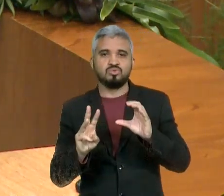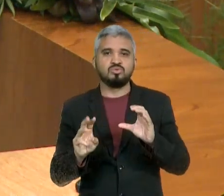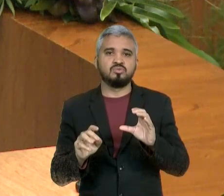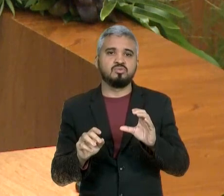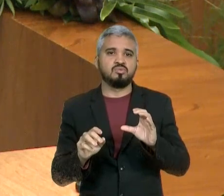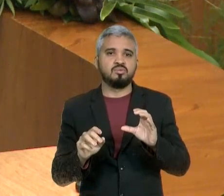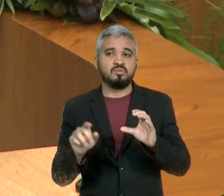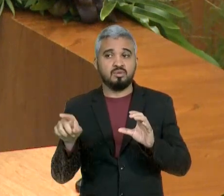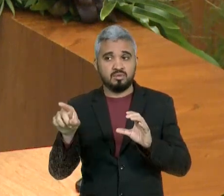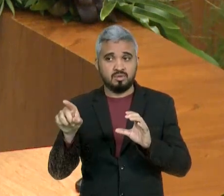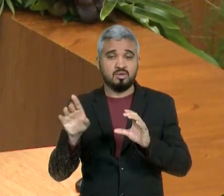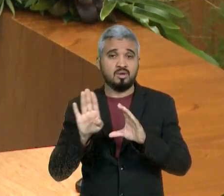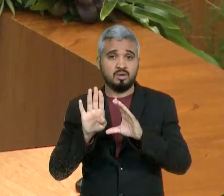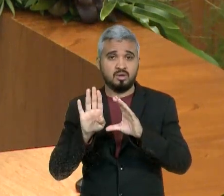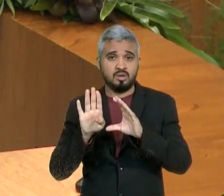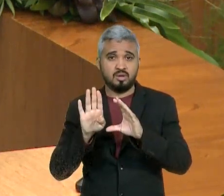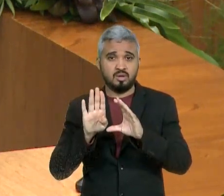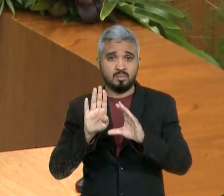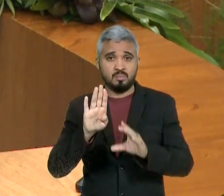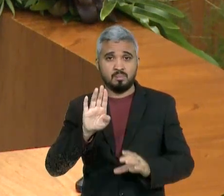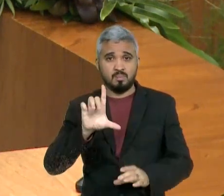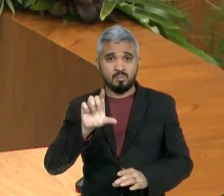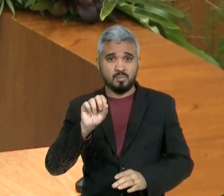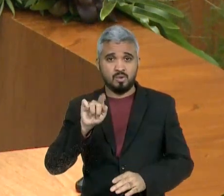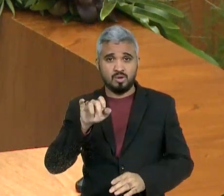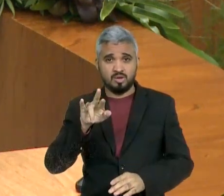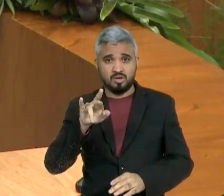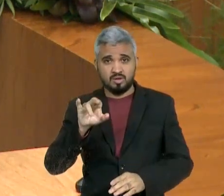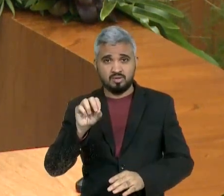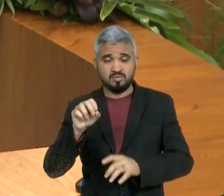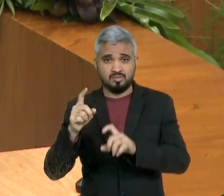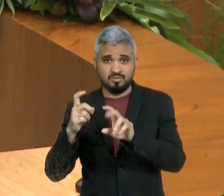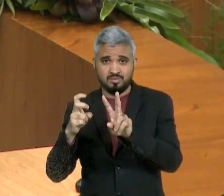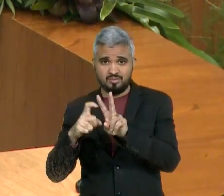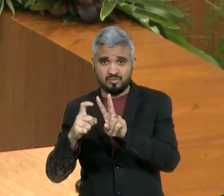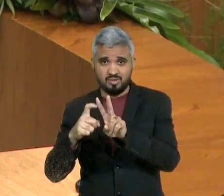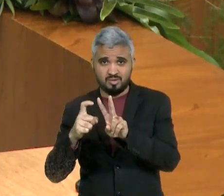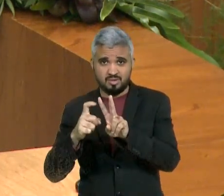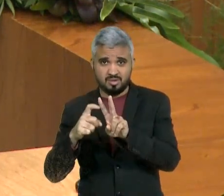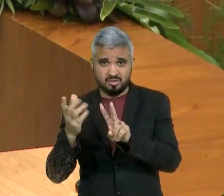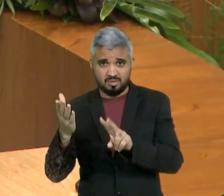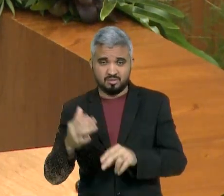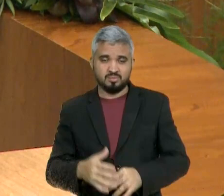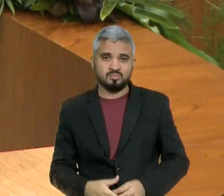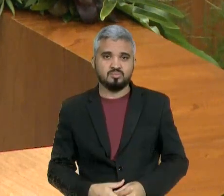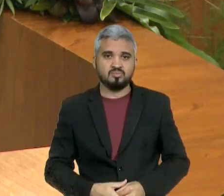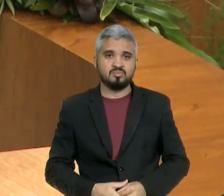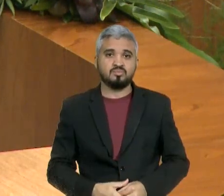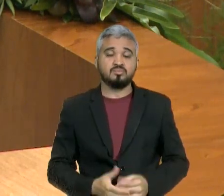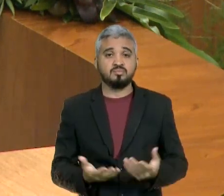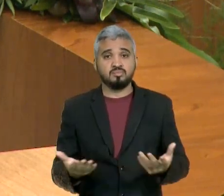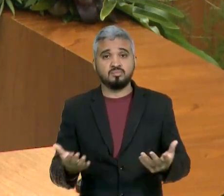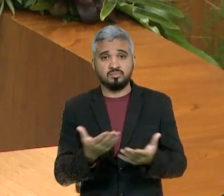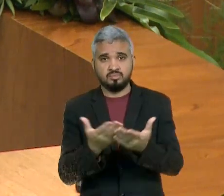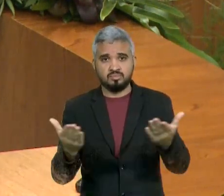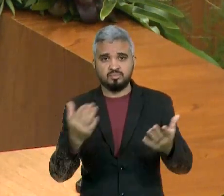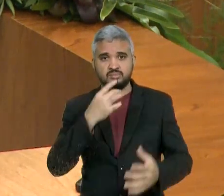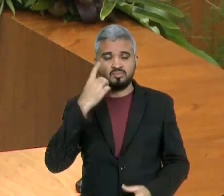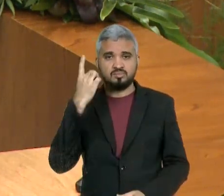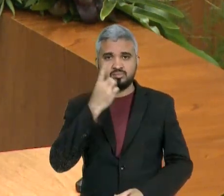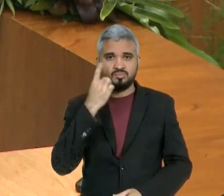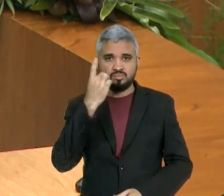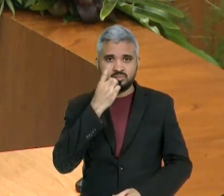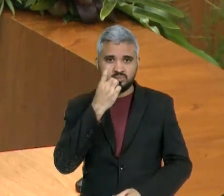Tamo junto. Senhor presidente, demais membros da mesa, Senhoras e senhores deputados,